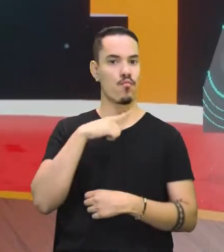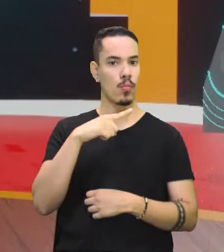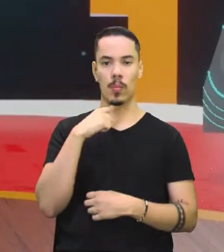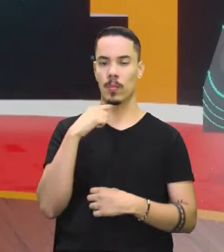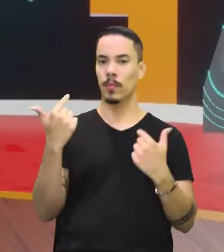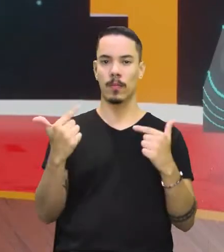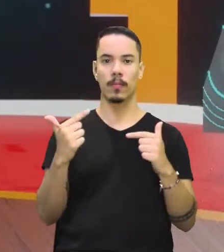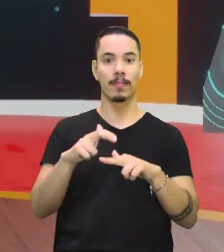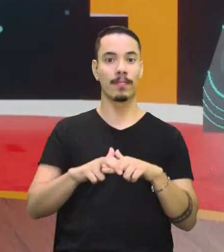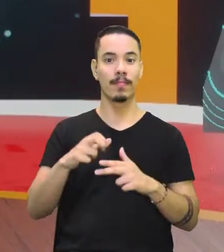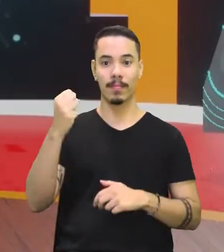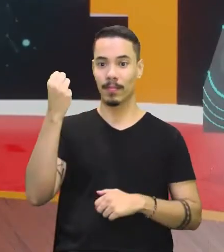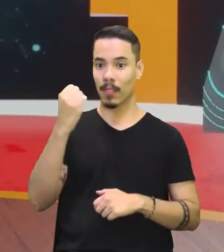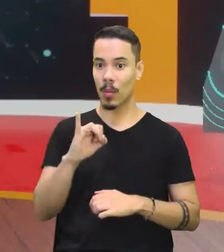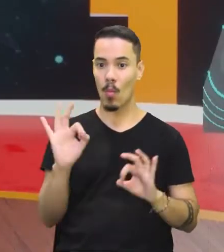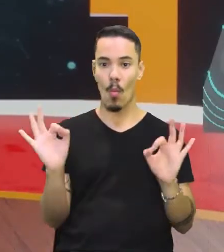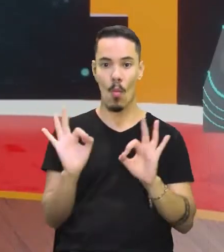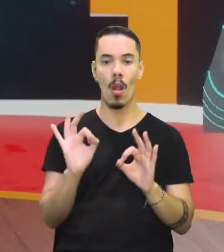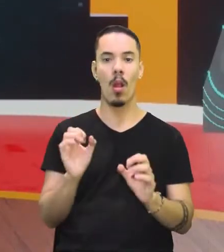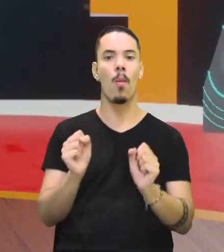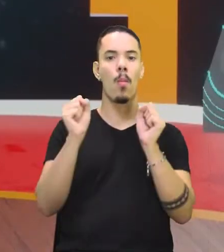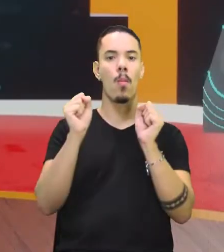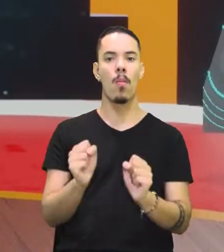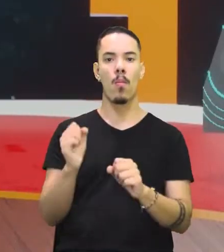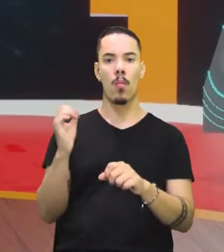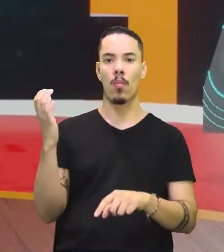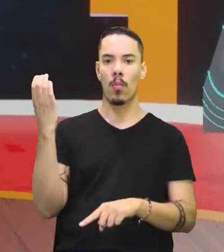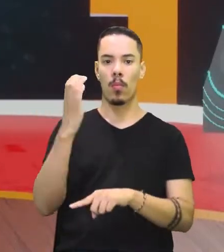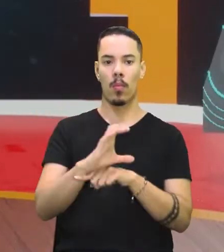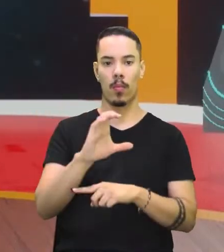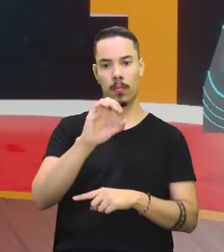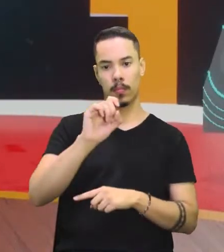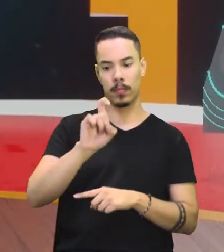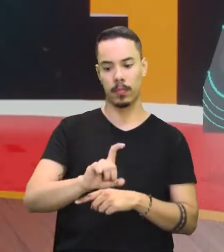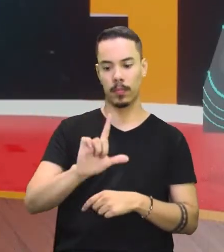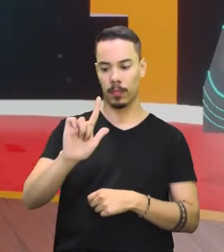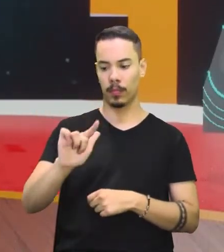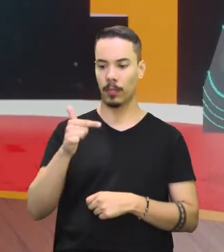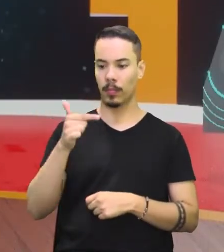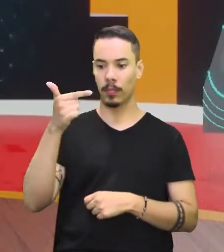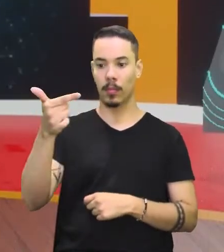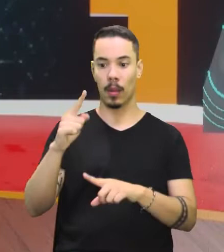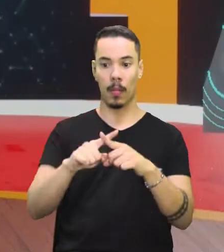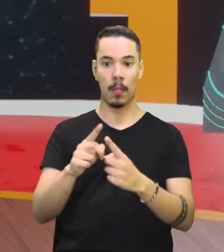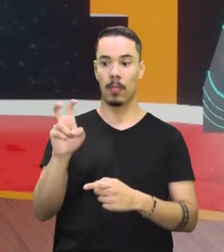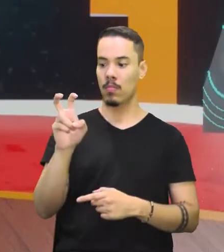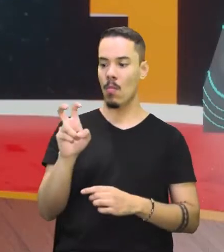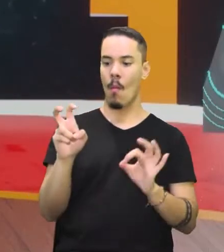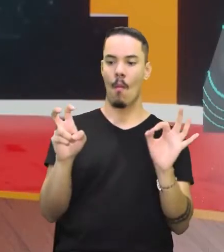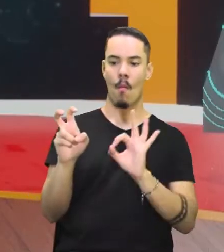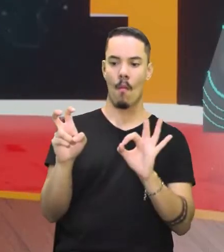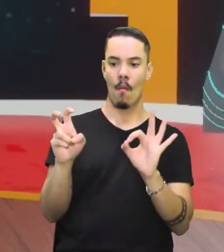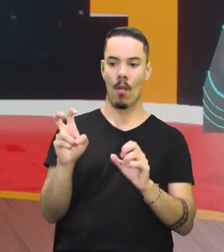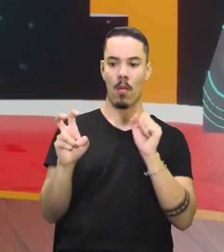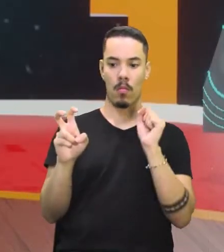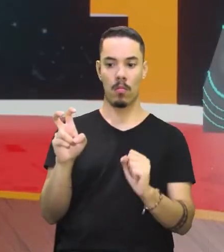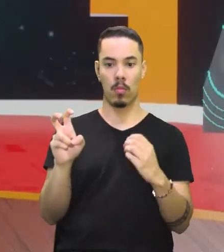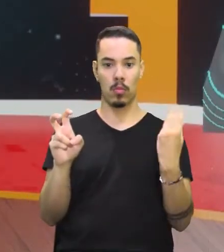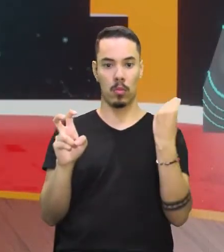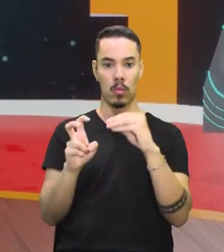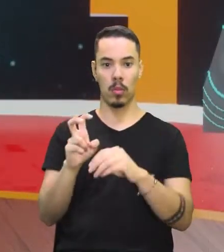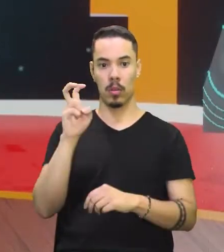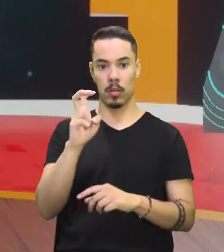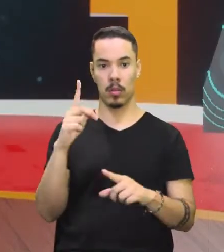quando não tiver eu posso colocar 0x ao quadrado. Né? No 5 não vai ter nada, eu posso colocar 5 vezes